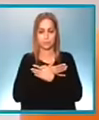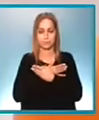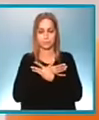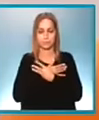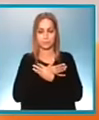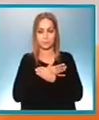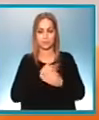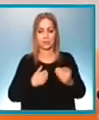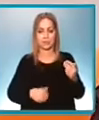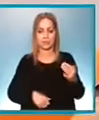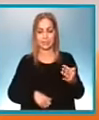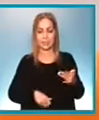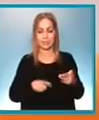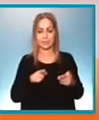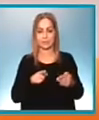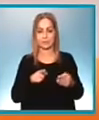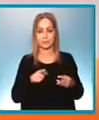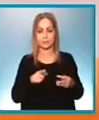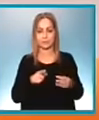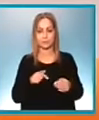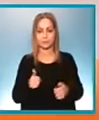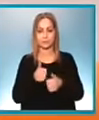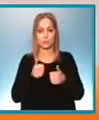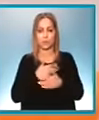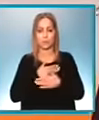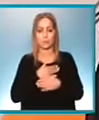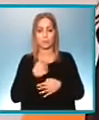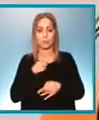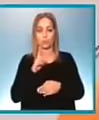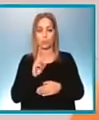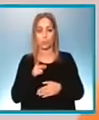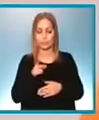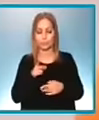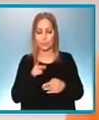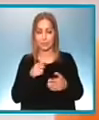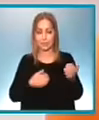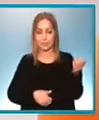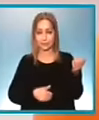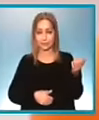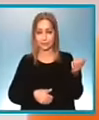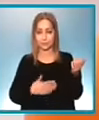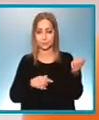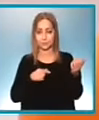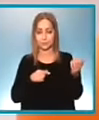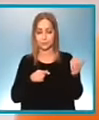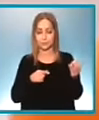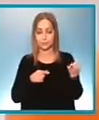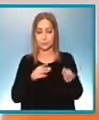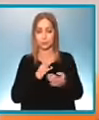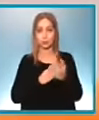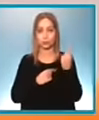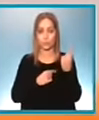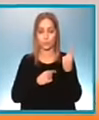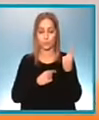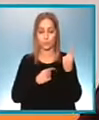com guitarra. Elas foram minhas melhores amigas. Então vamos começar a tocar guitarra, mas como tivemos só uma,